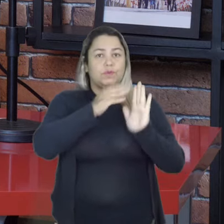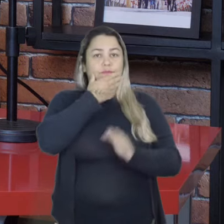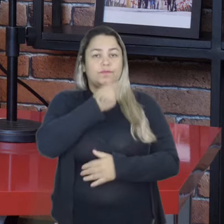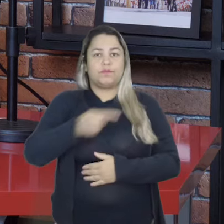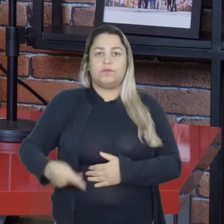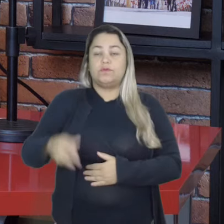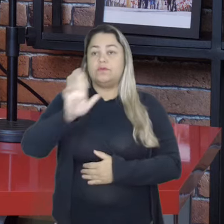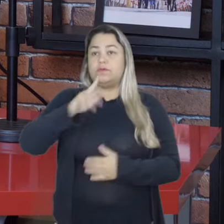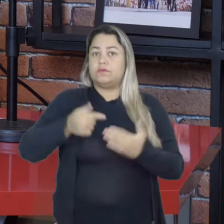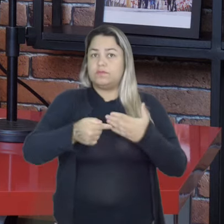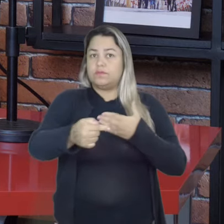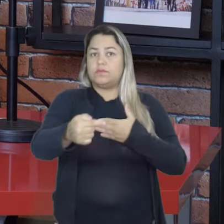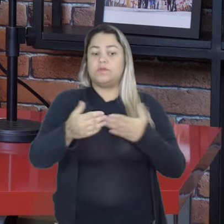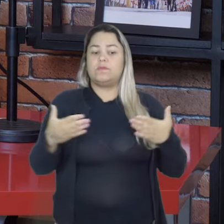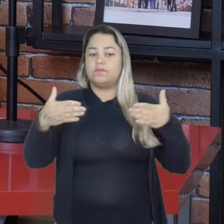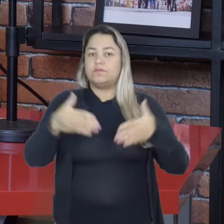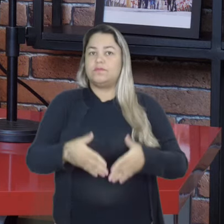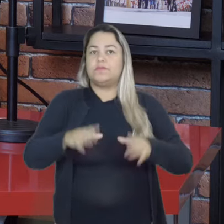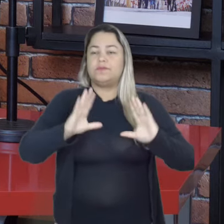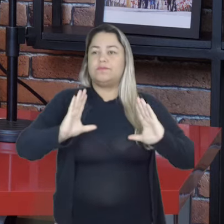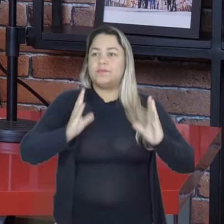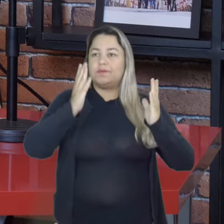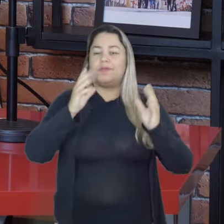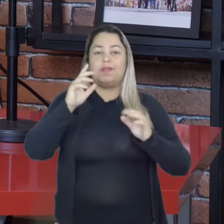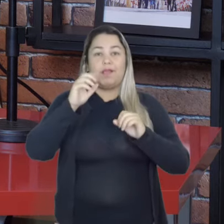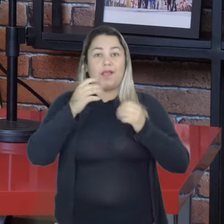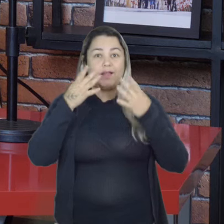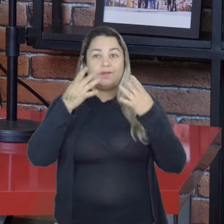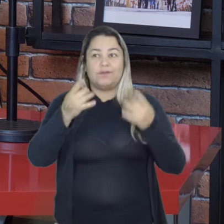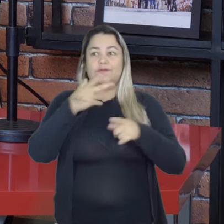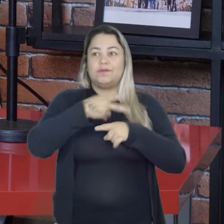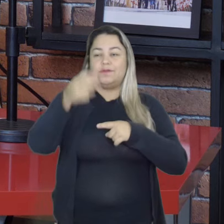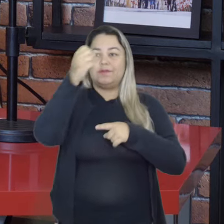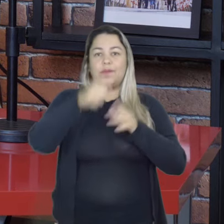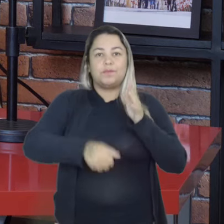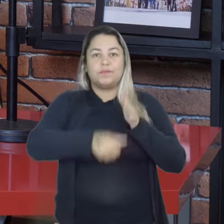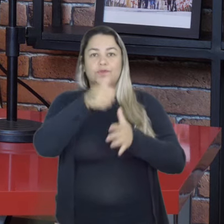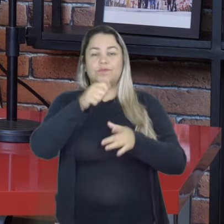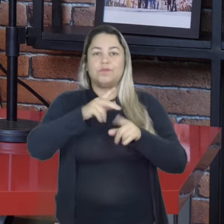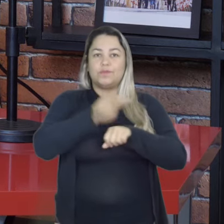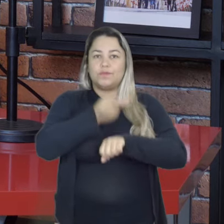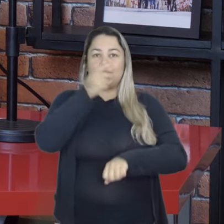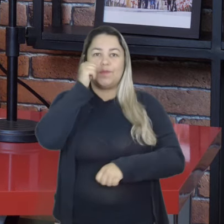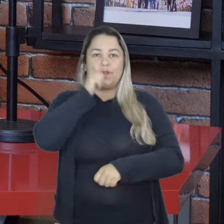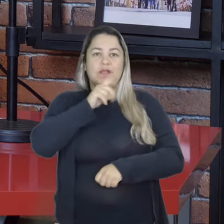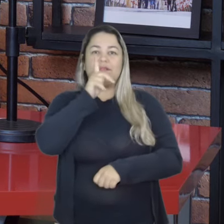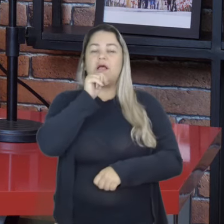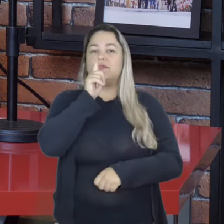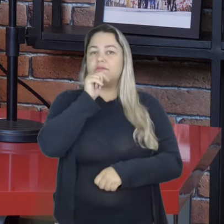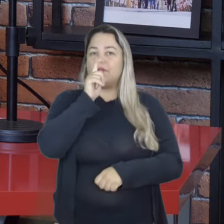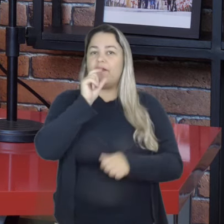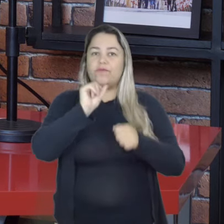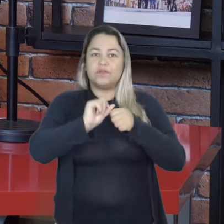A agenda do presidente Lula nesta semana contou com a participação na cerimônia de homenagem às vencedoras da primeira edição do Prêmio